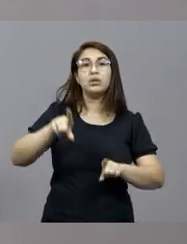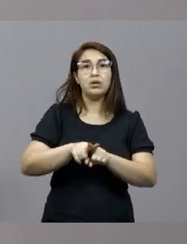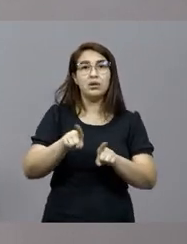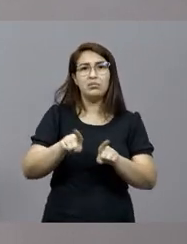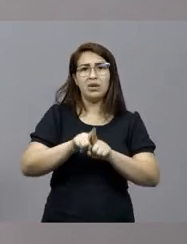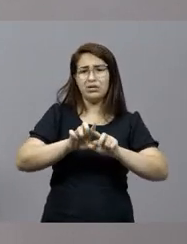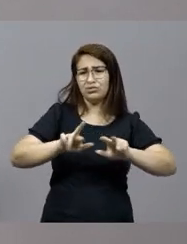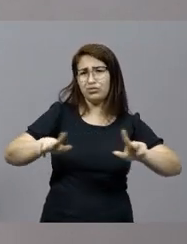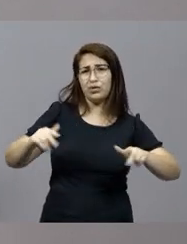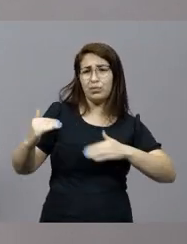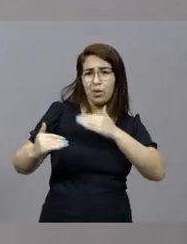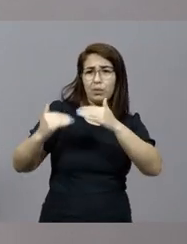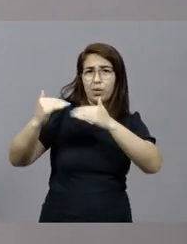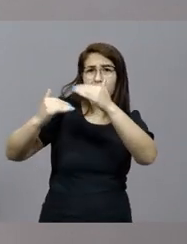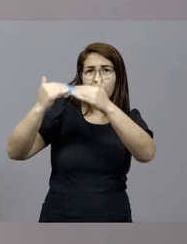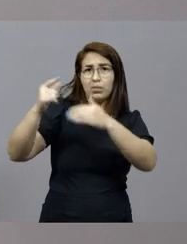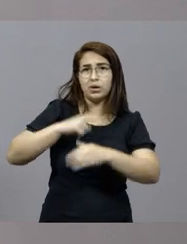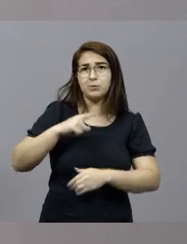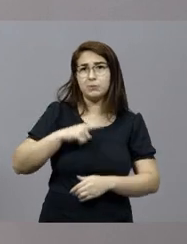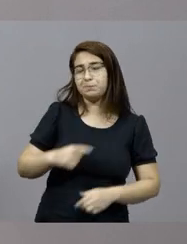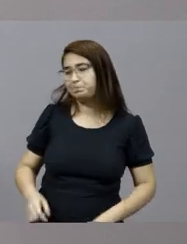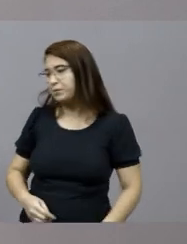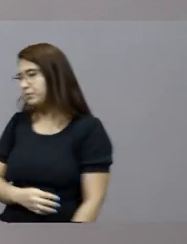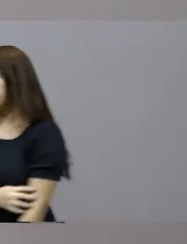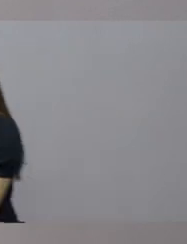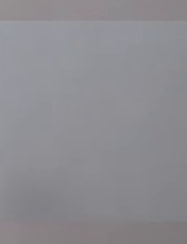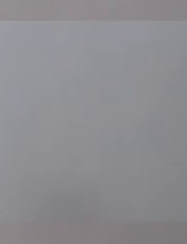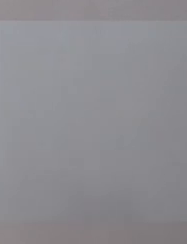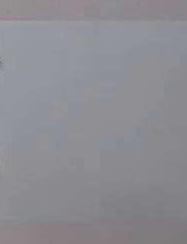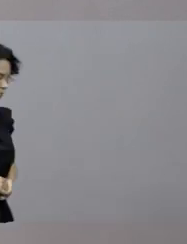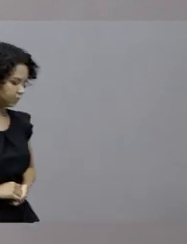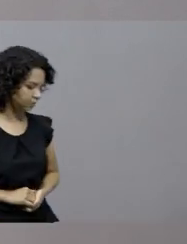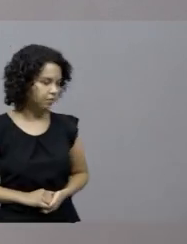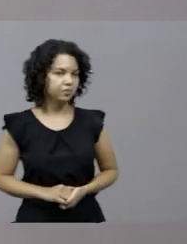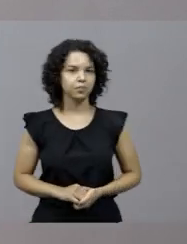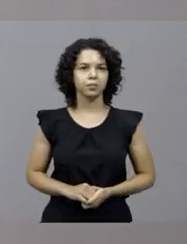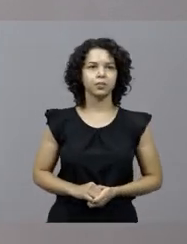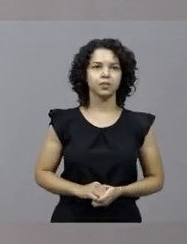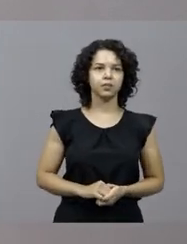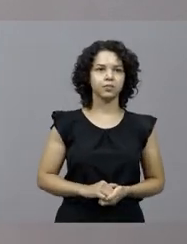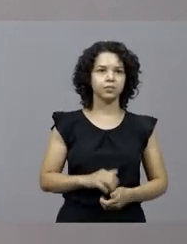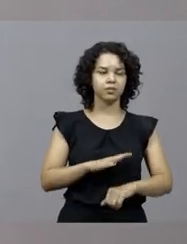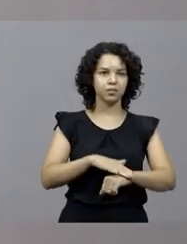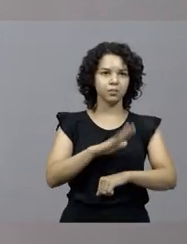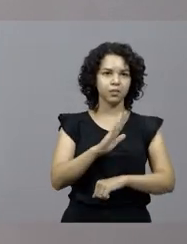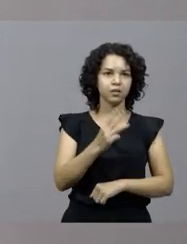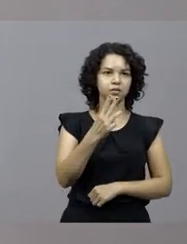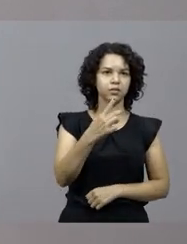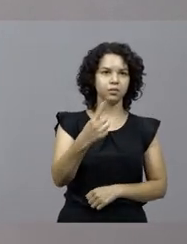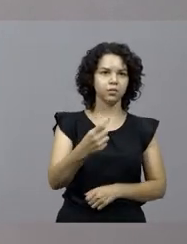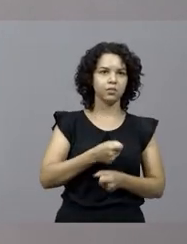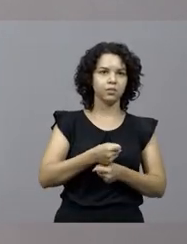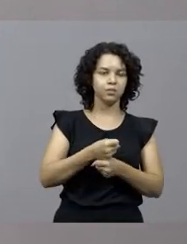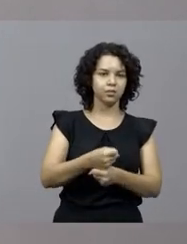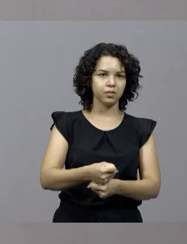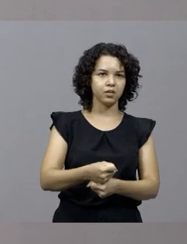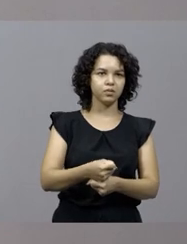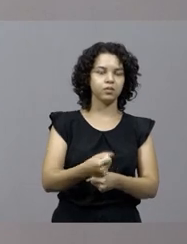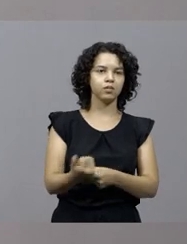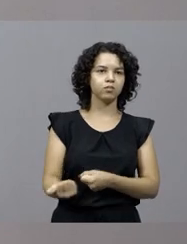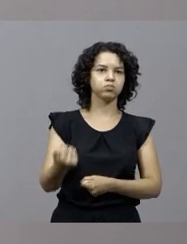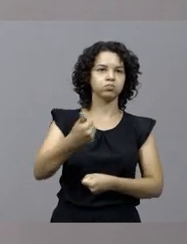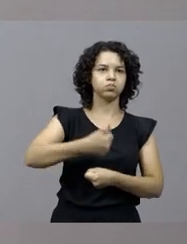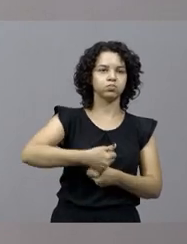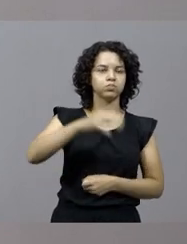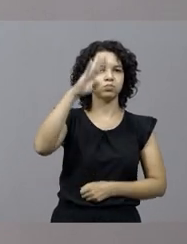cabo, e com mais de 31 anos de serviço é que eu cheguei ao posto coronel. Então teve todo um